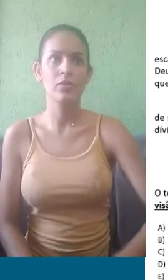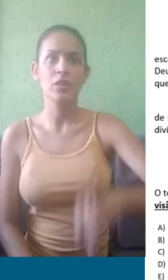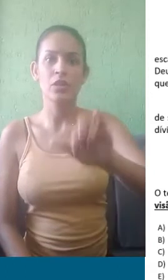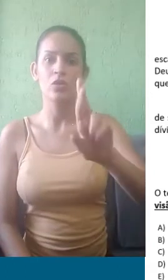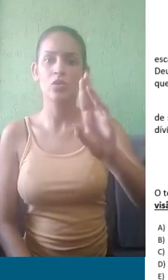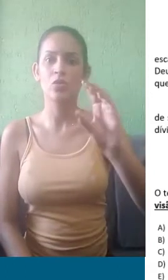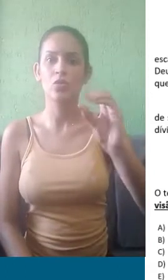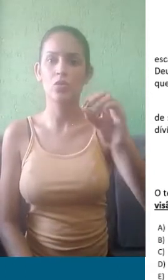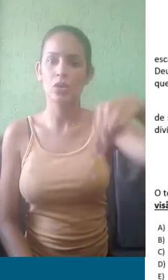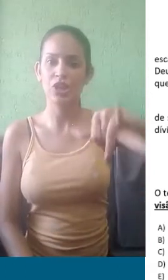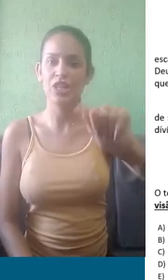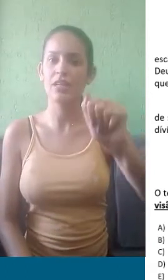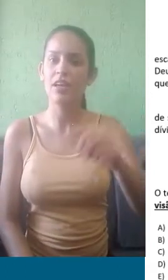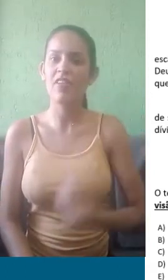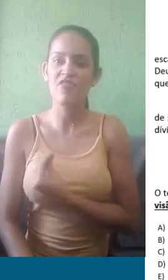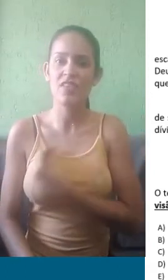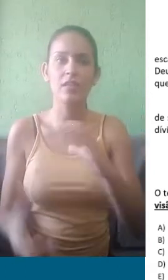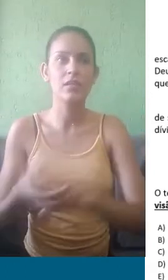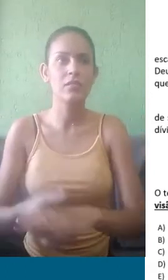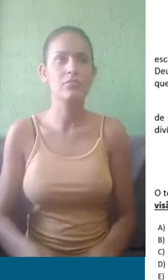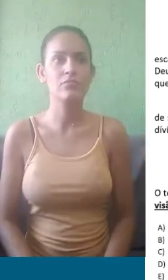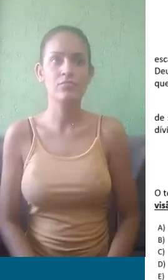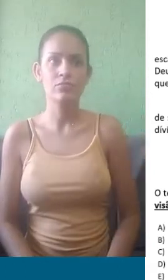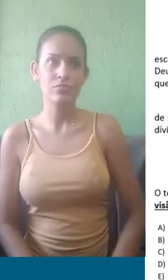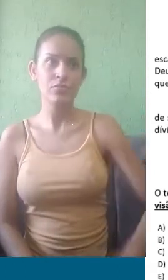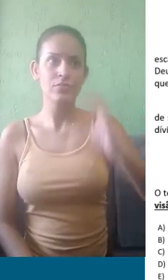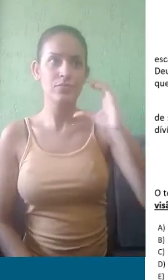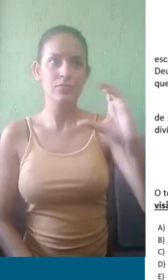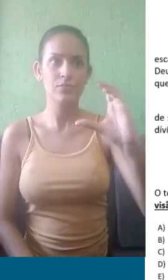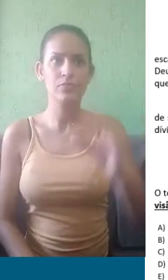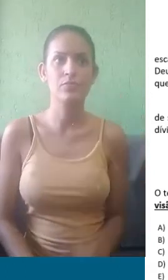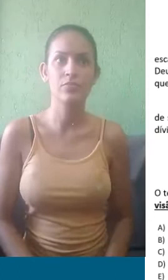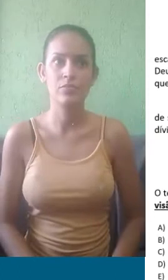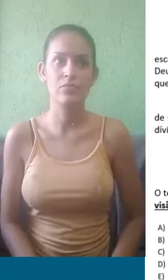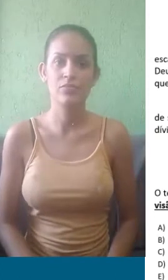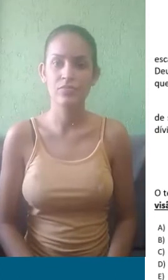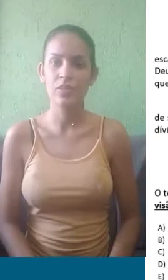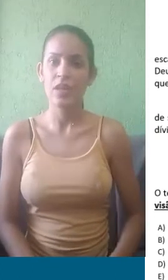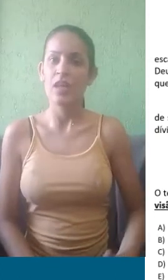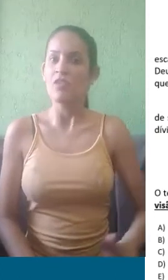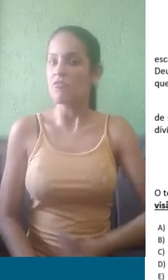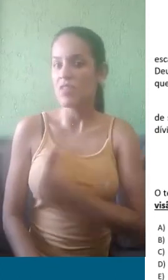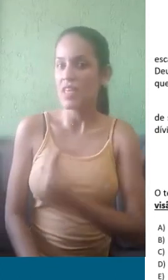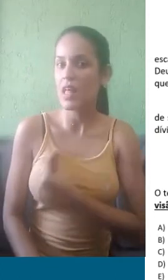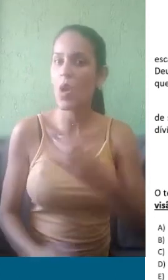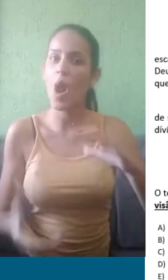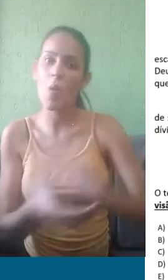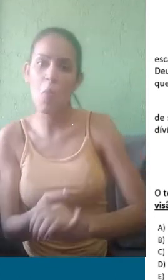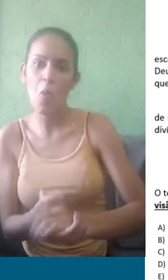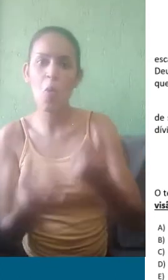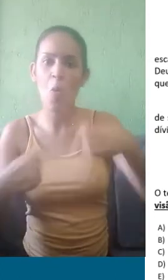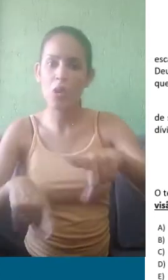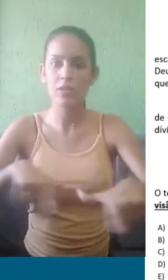conjugal, letra C, contraposição entre a idealização do amor e as imposições do trabalho, letra D,